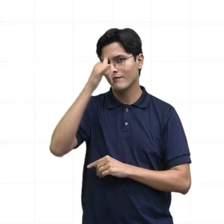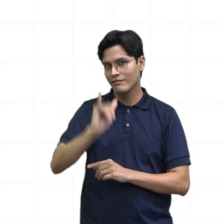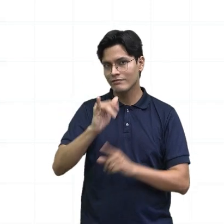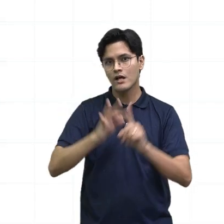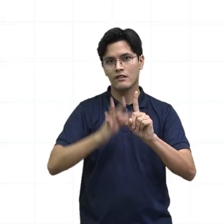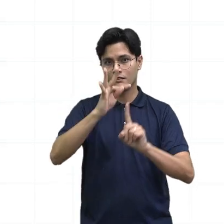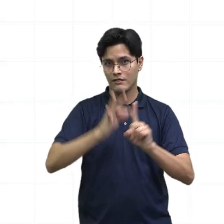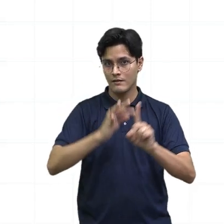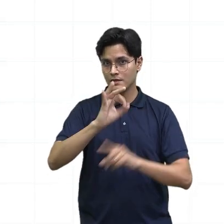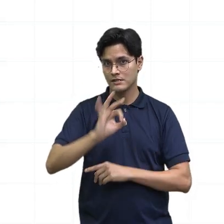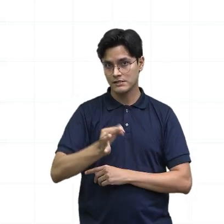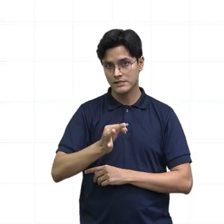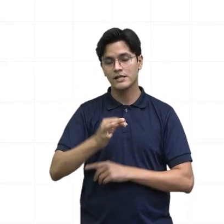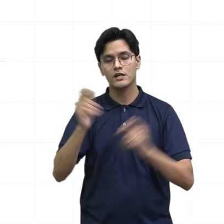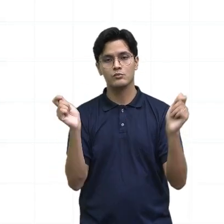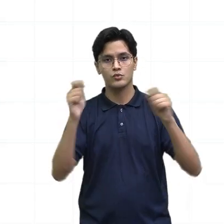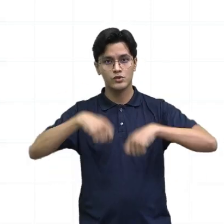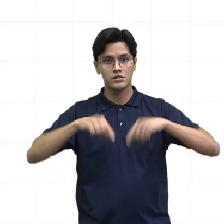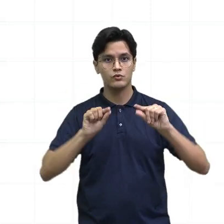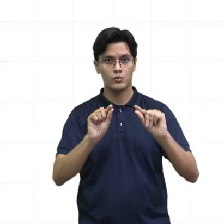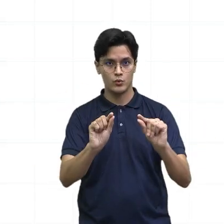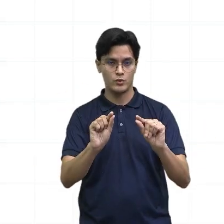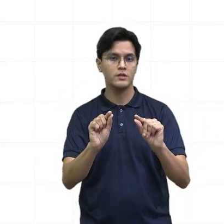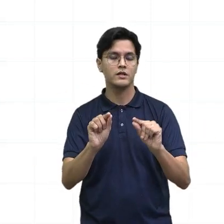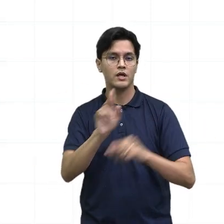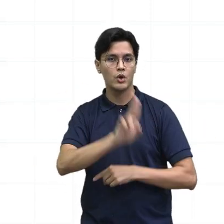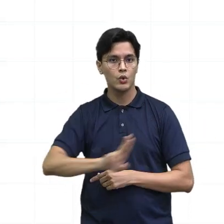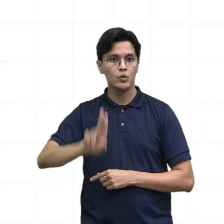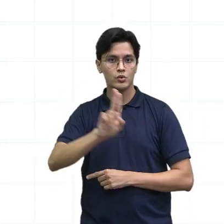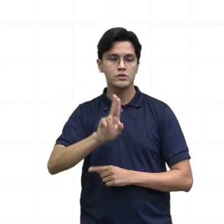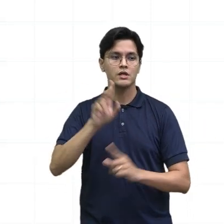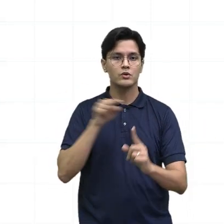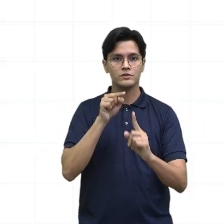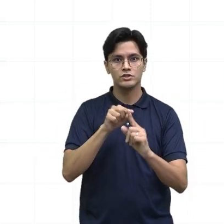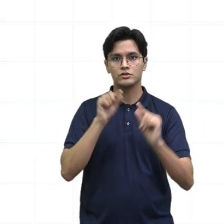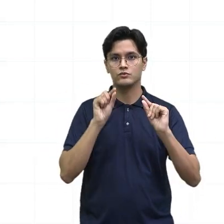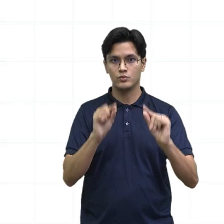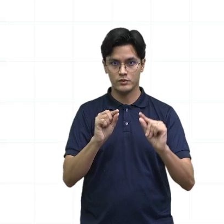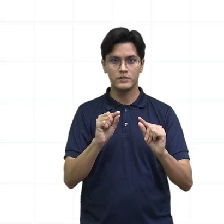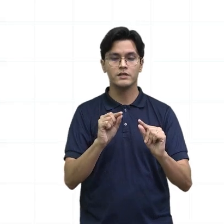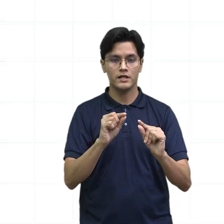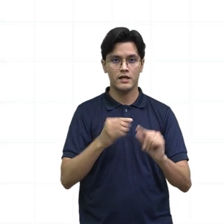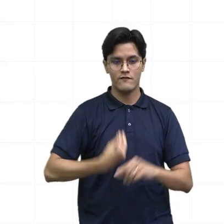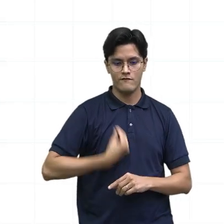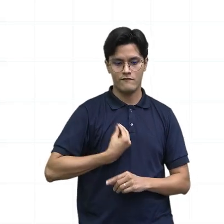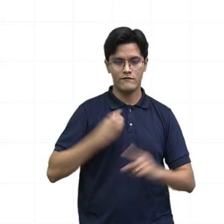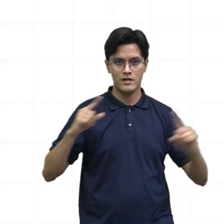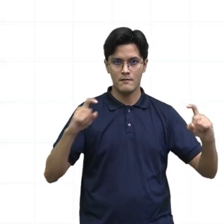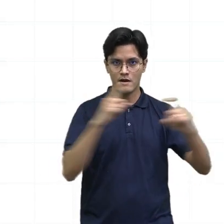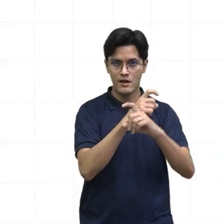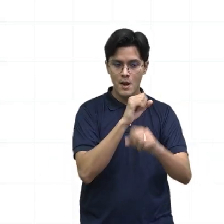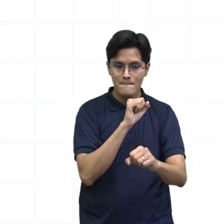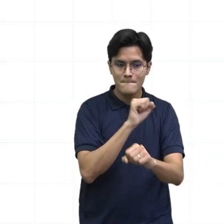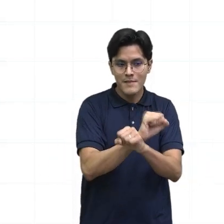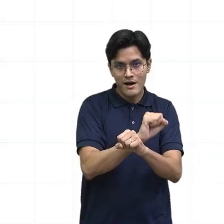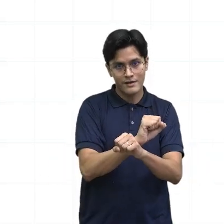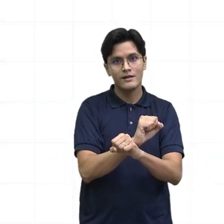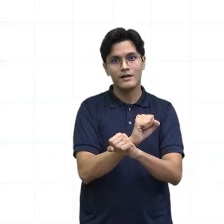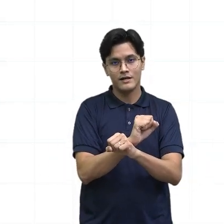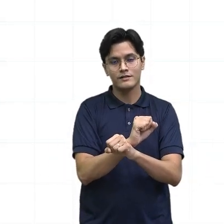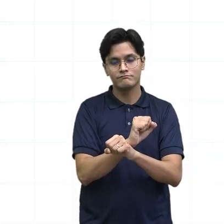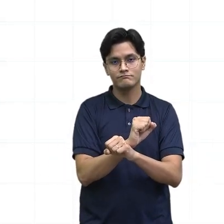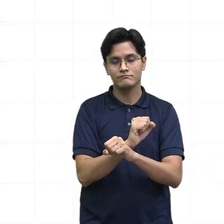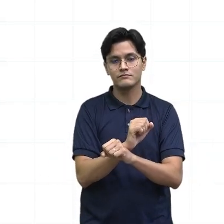potencialmente pode ser utilizada para a desativação microbiana de superfícies de alimentos frescos, como